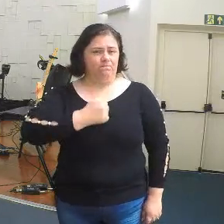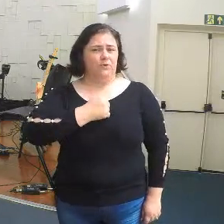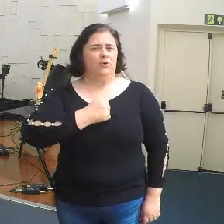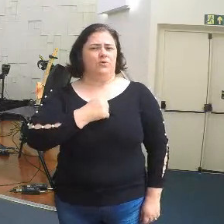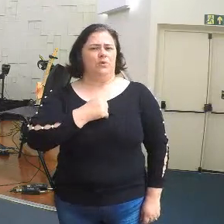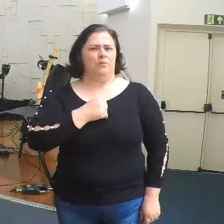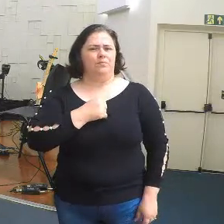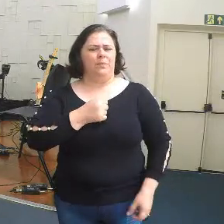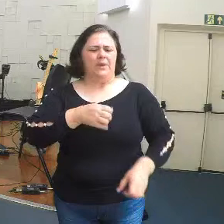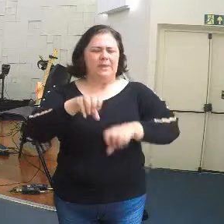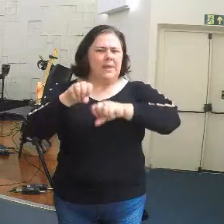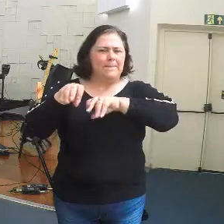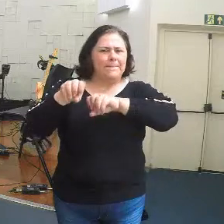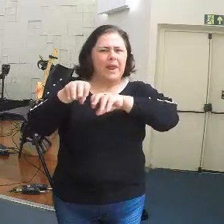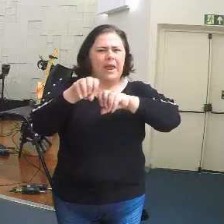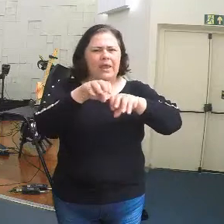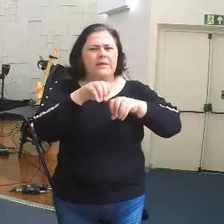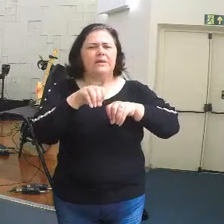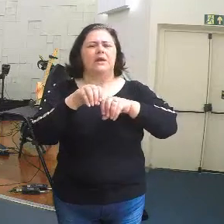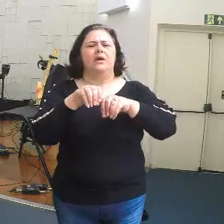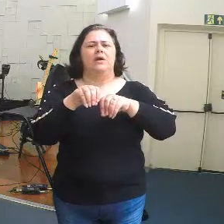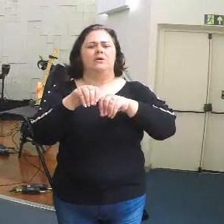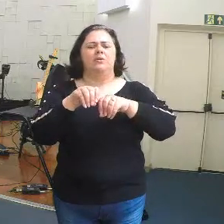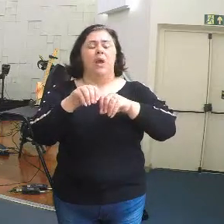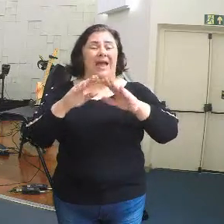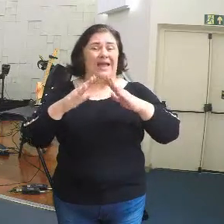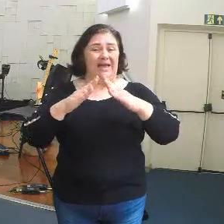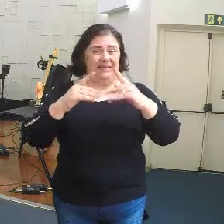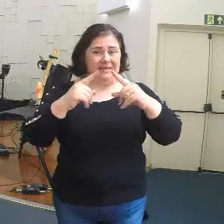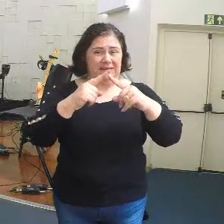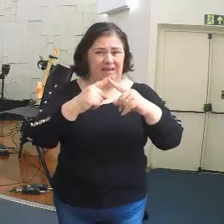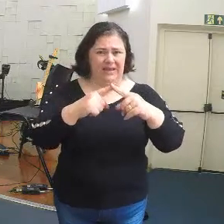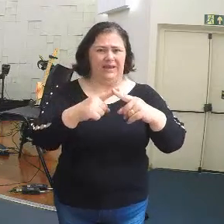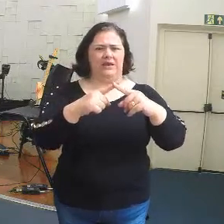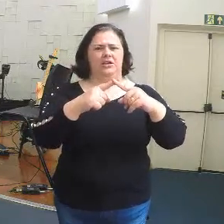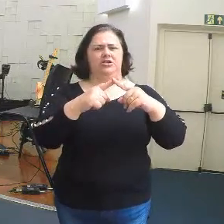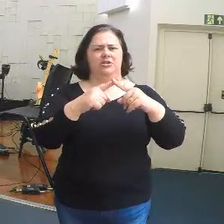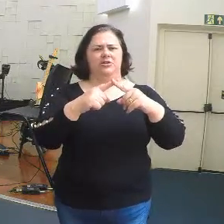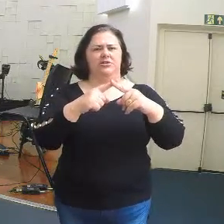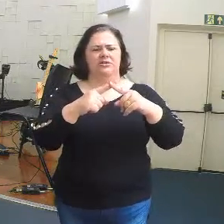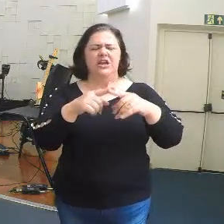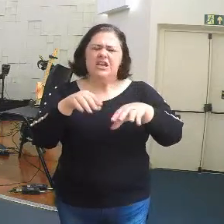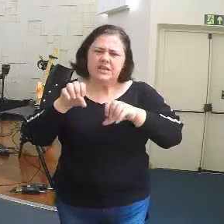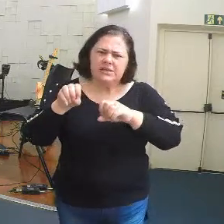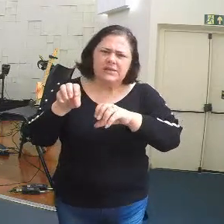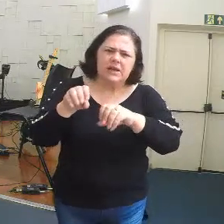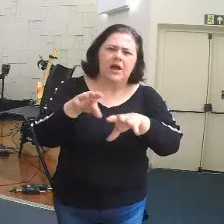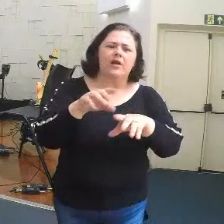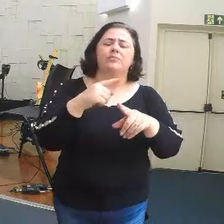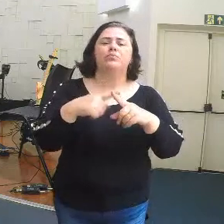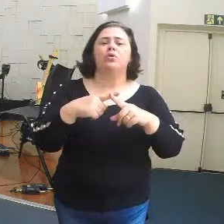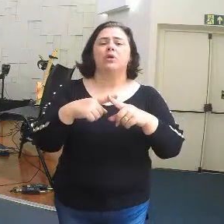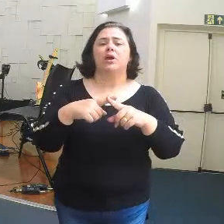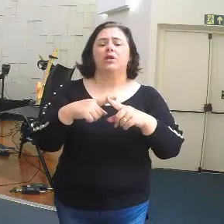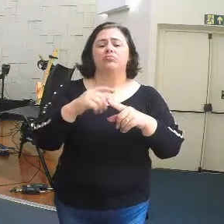instruindo aquela rede de igrejas nos lares, mas que estavam sob sua liderança,